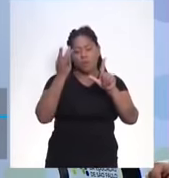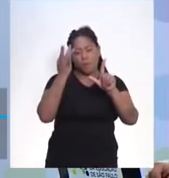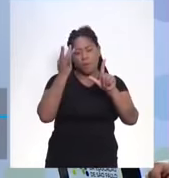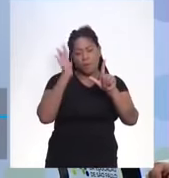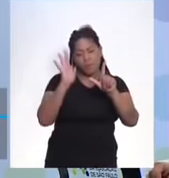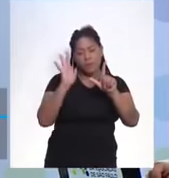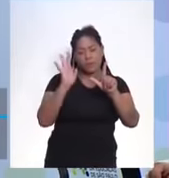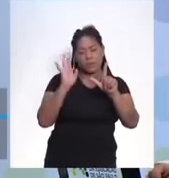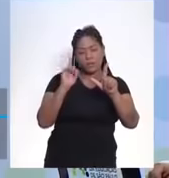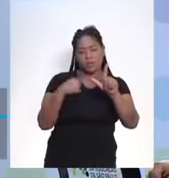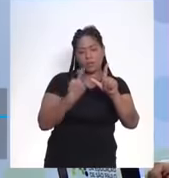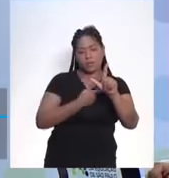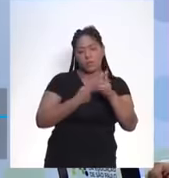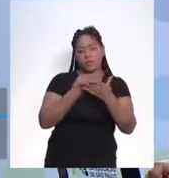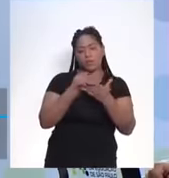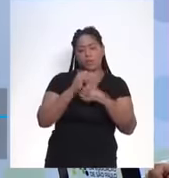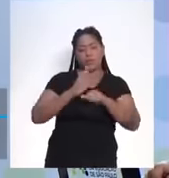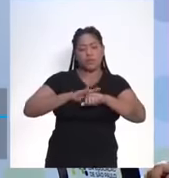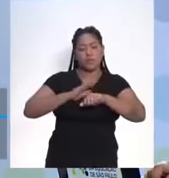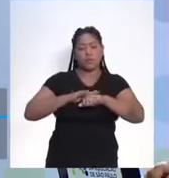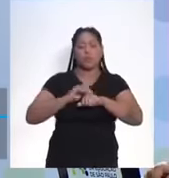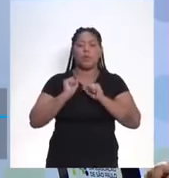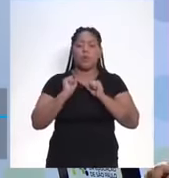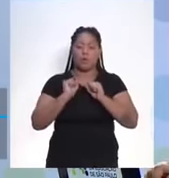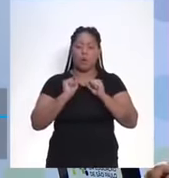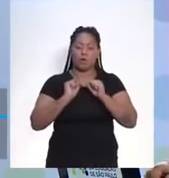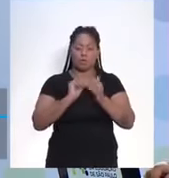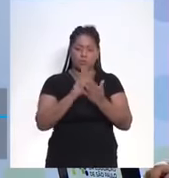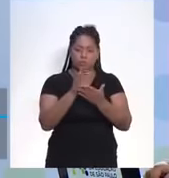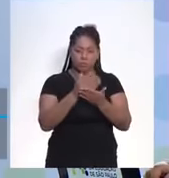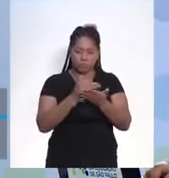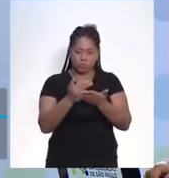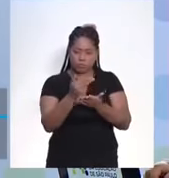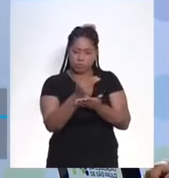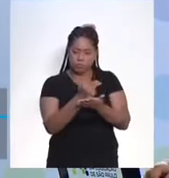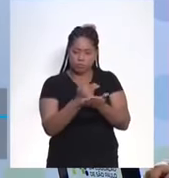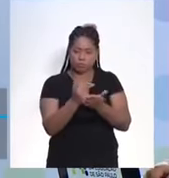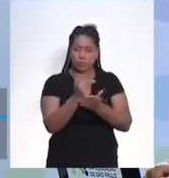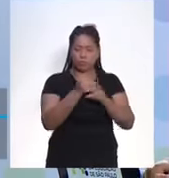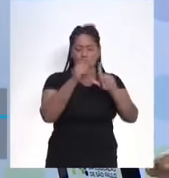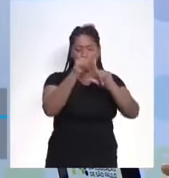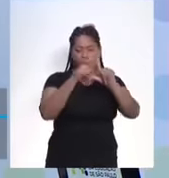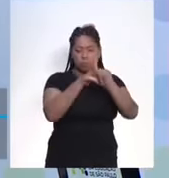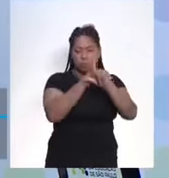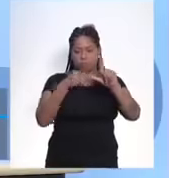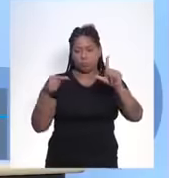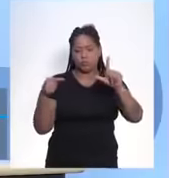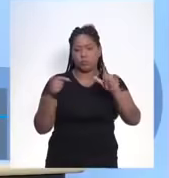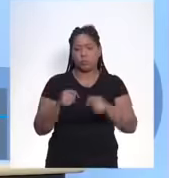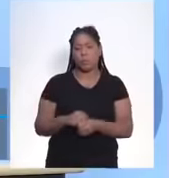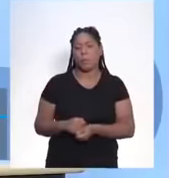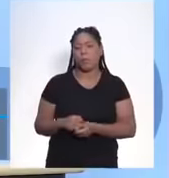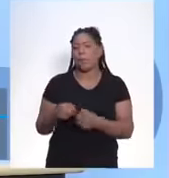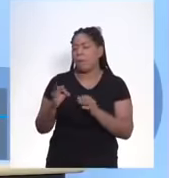posterior Então deixei lá notado no seu caderno montem lá o plano para facilitar esse processo beleza